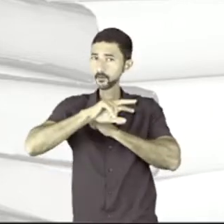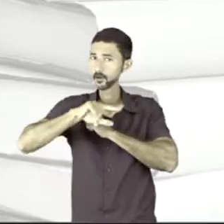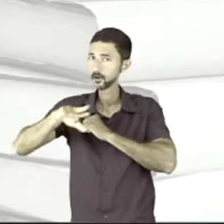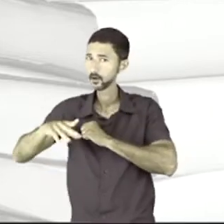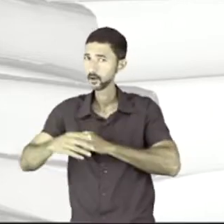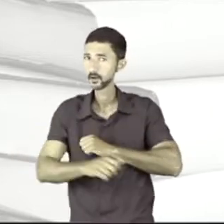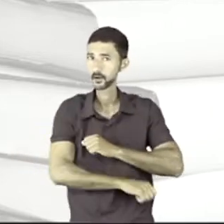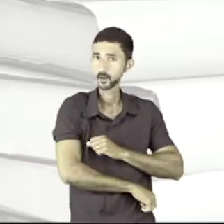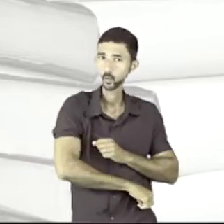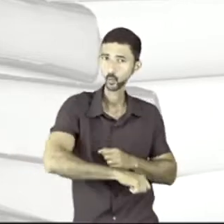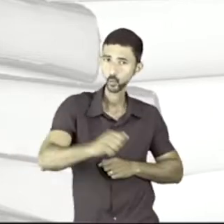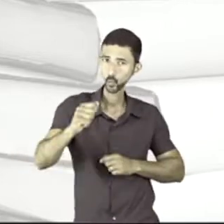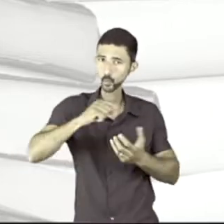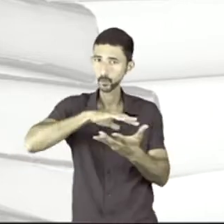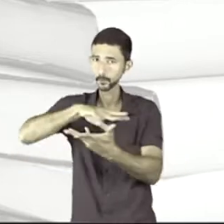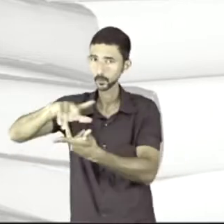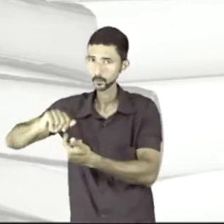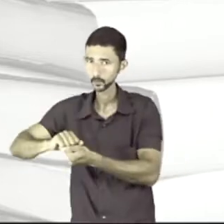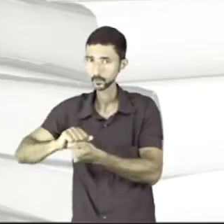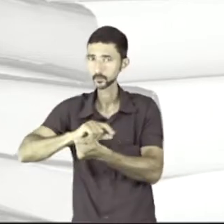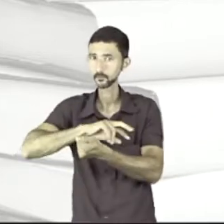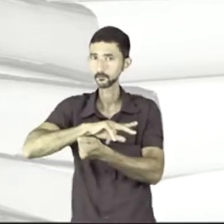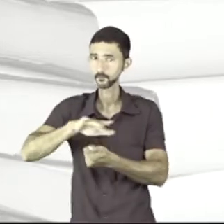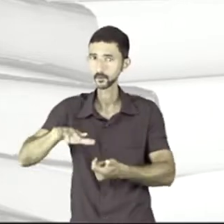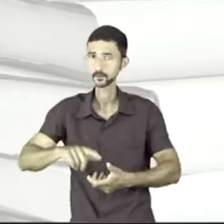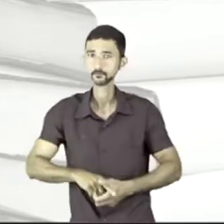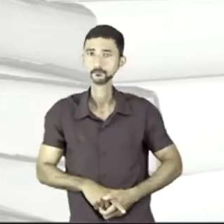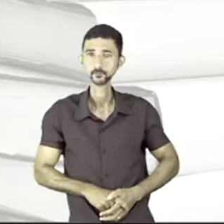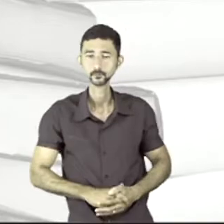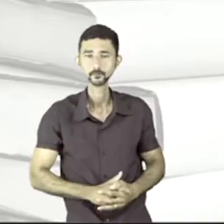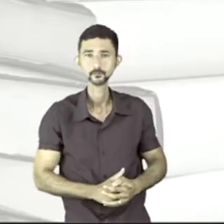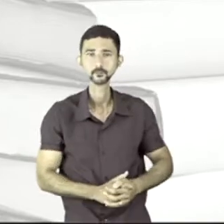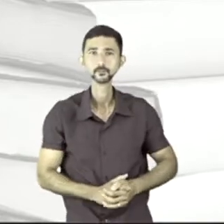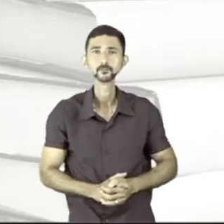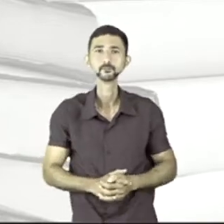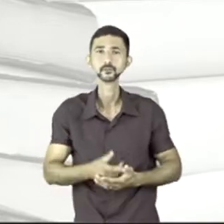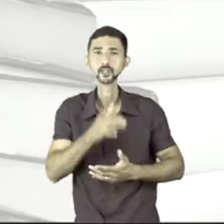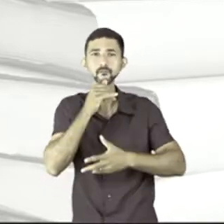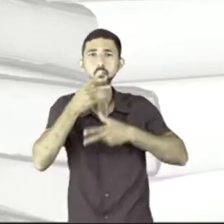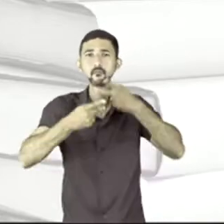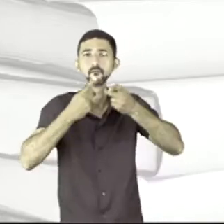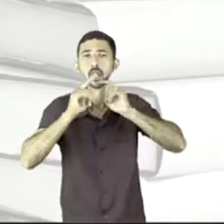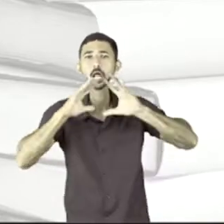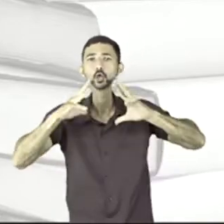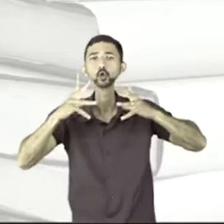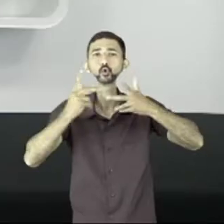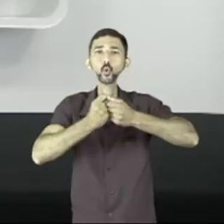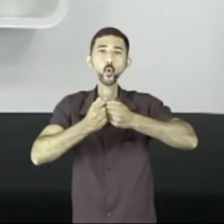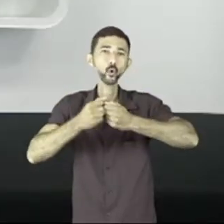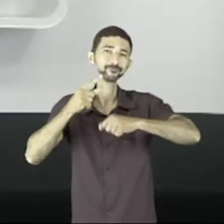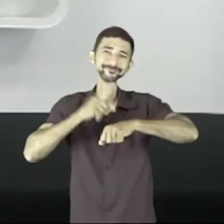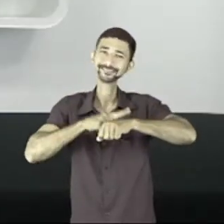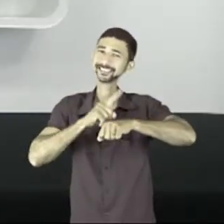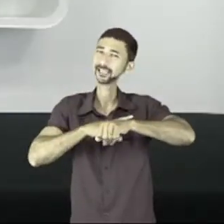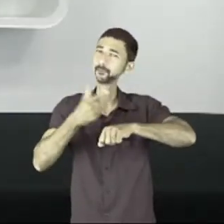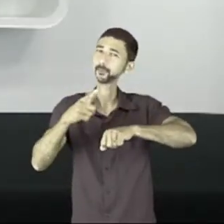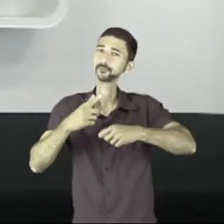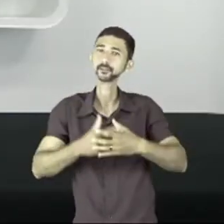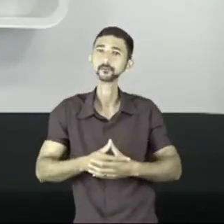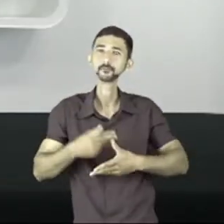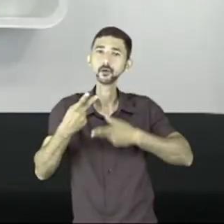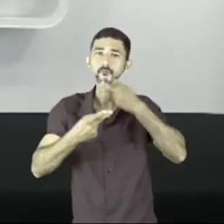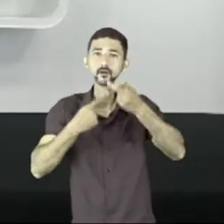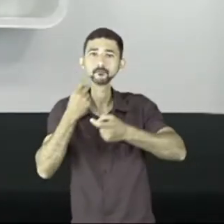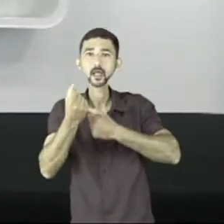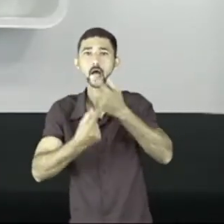lutas com espadas pelo mundo. Tá? Como não é possível a gente falar de todas elas aqui, a gente está dando